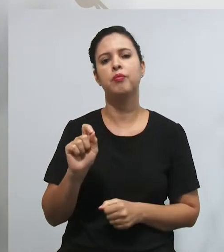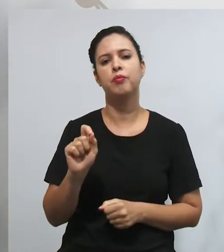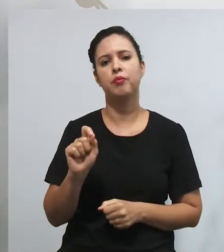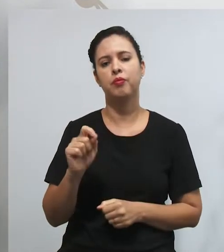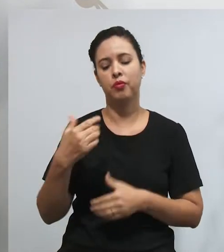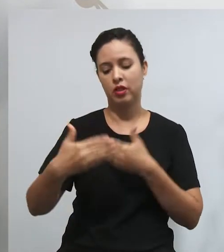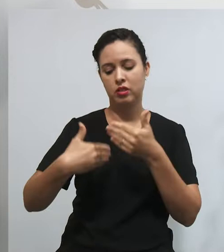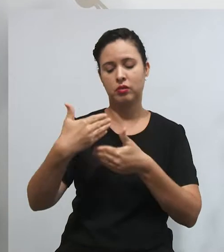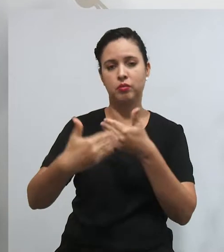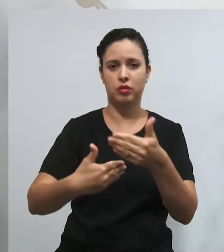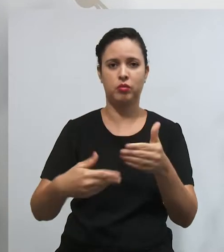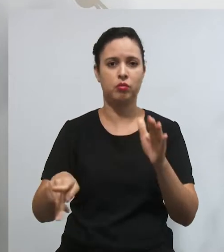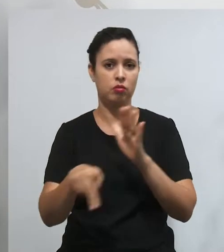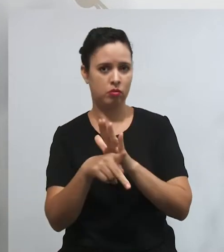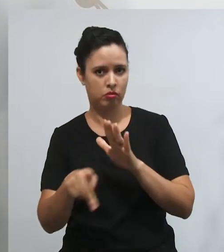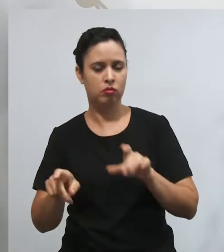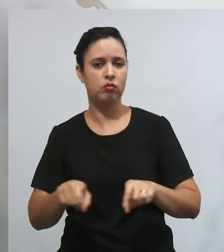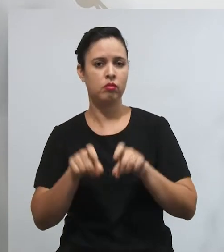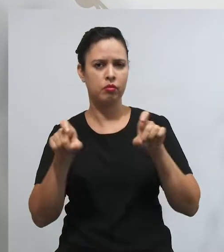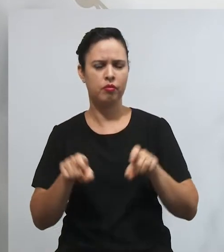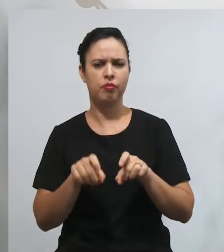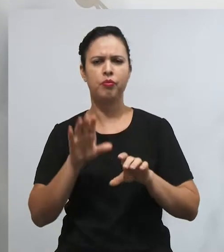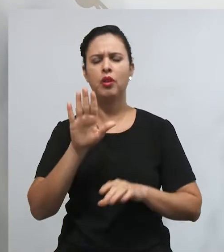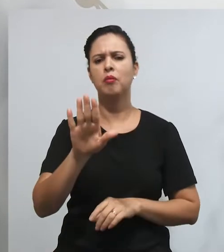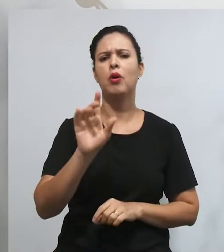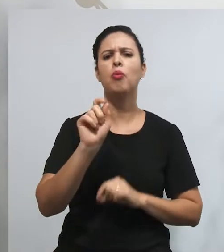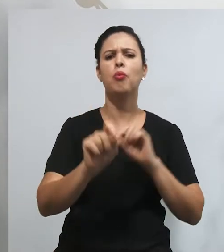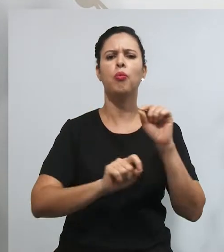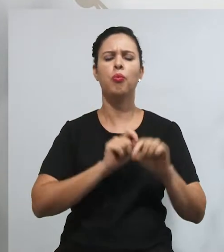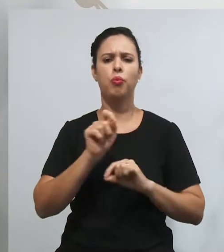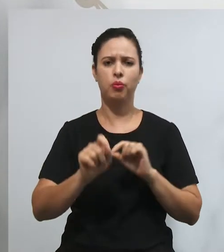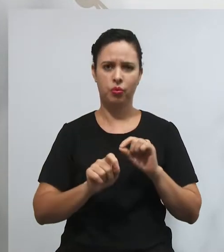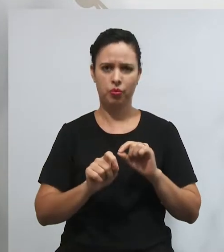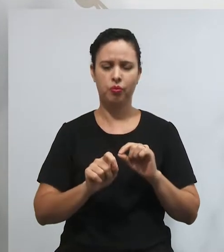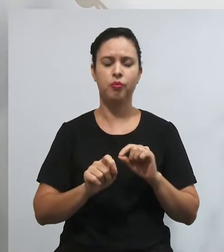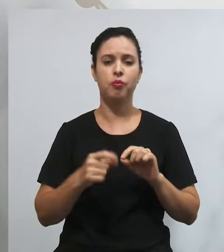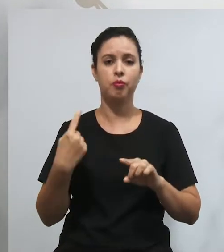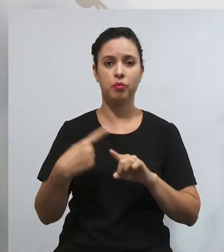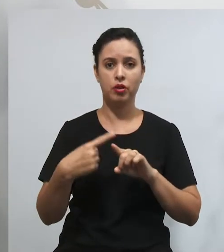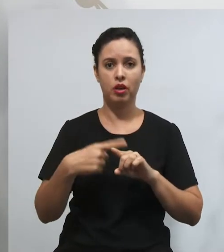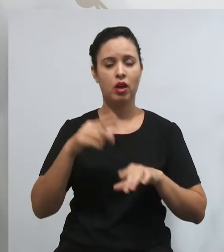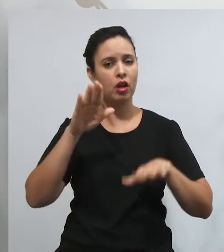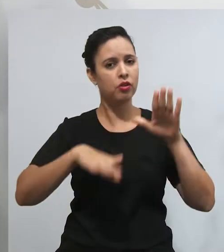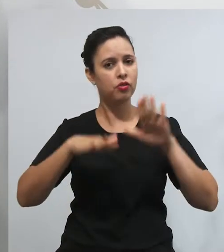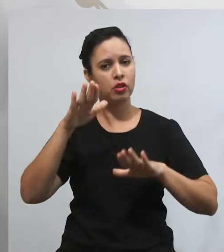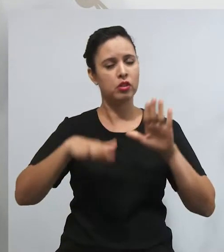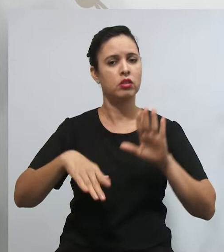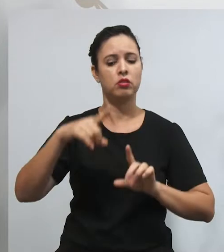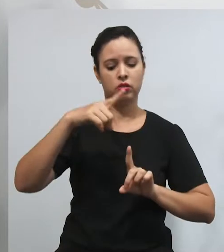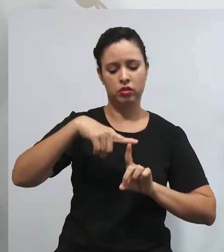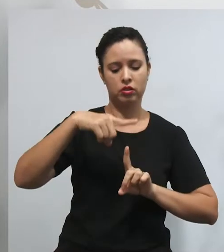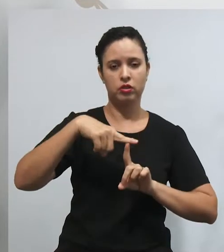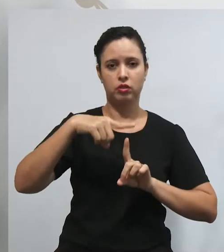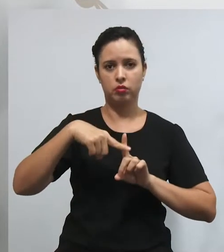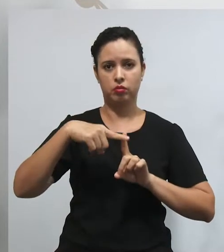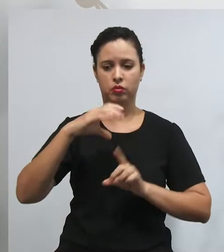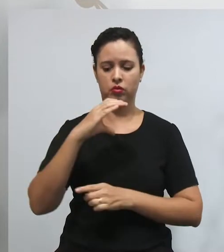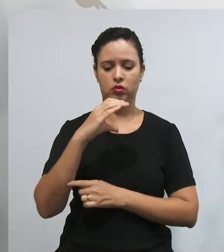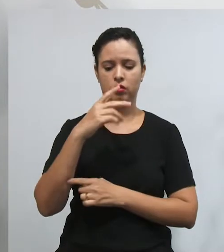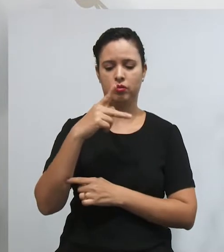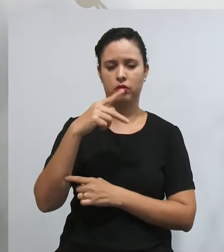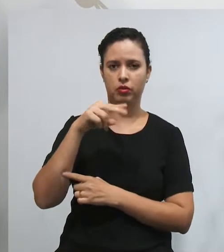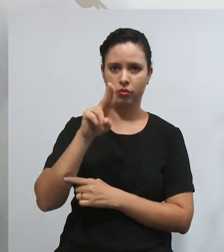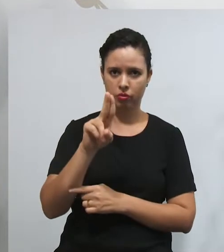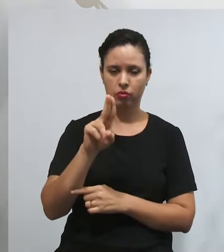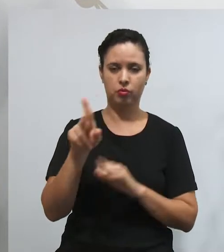o desempenho da máquina. E por que isso interfere? Né? Porque ele, dependendo do tipo do processador que você utiliza, que você compra